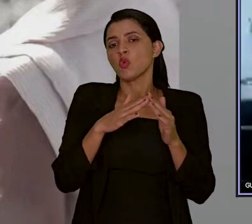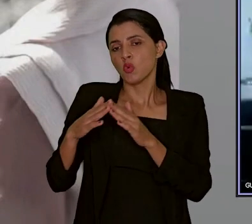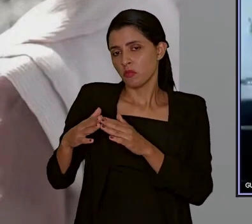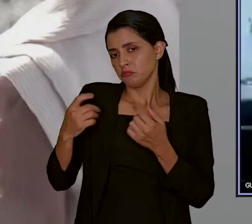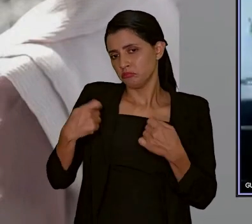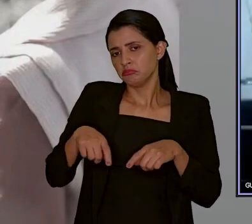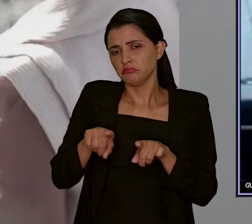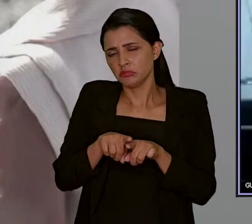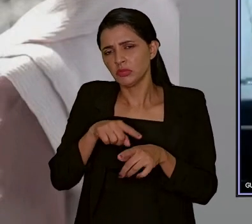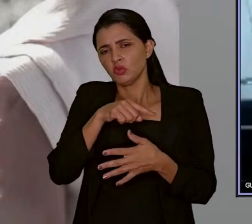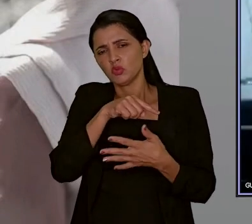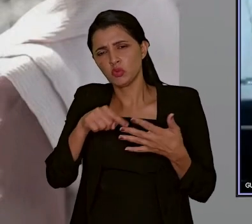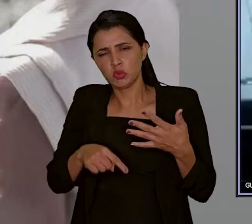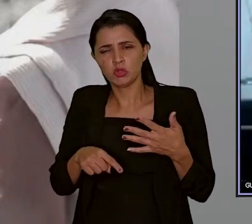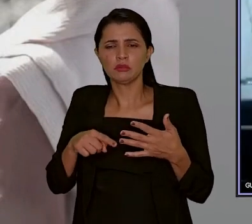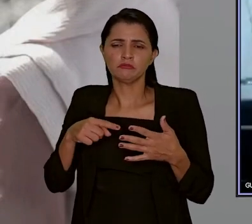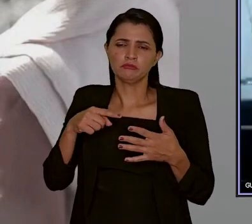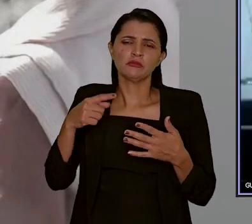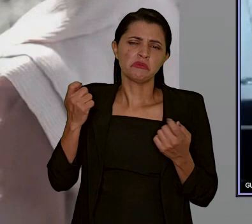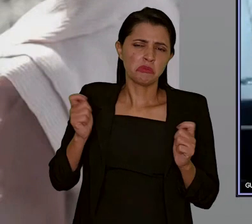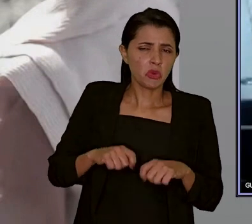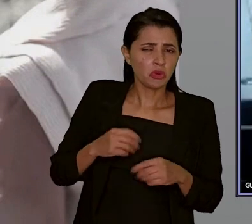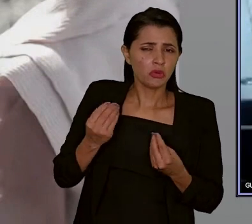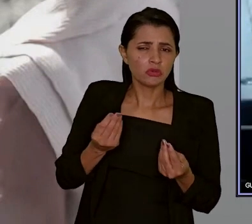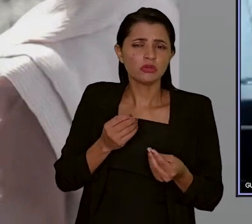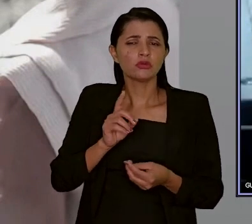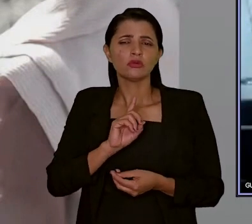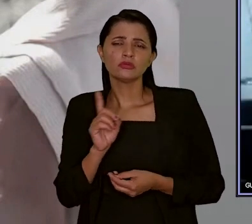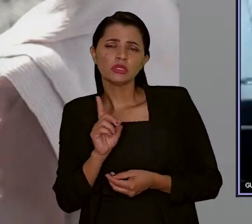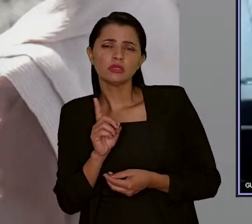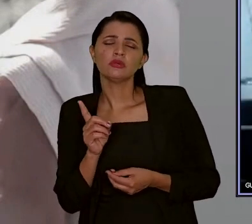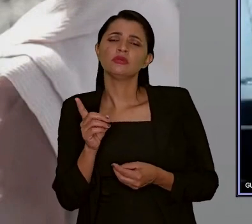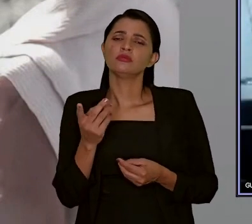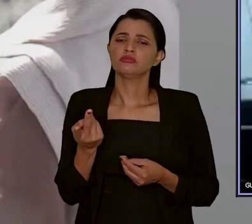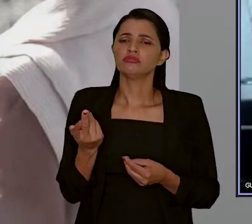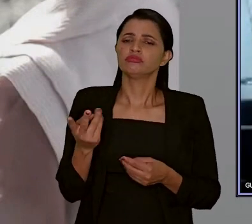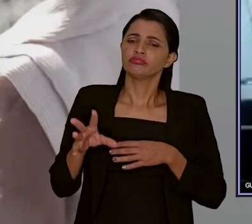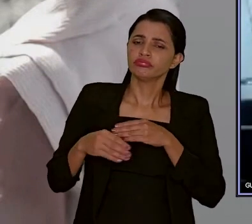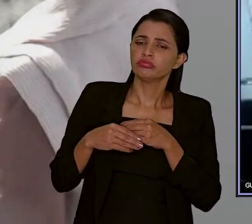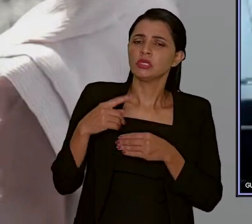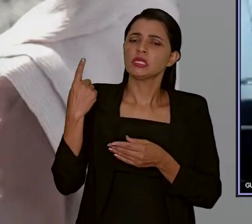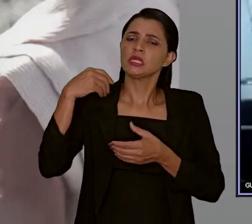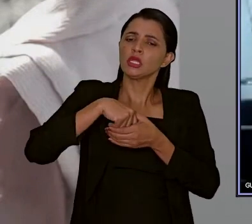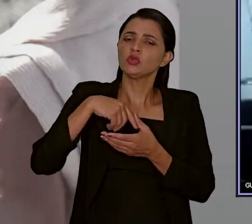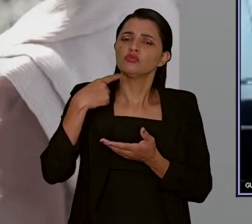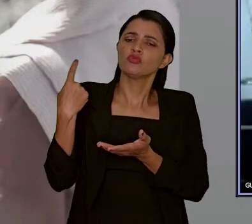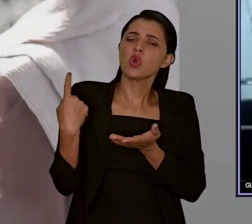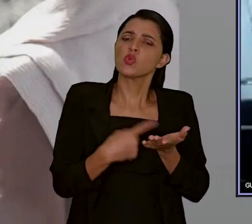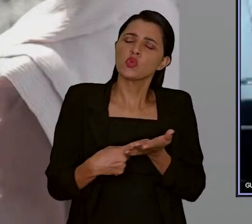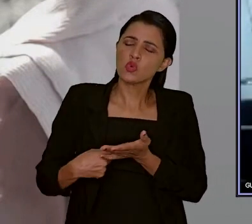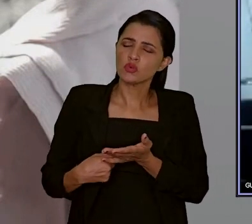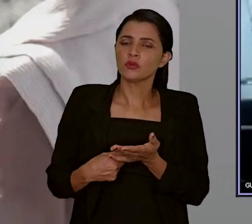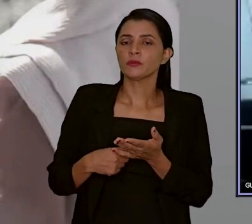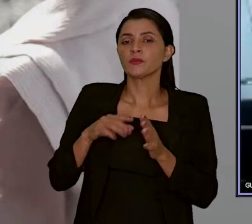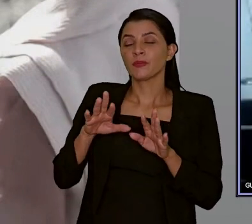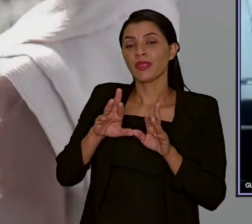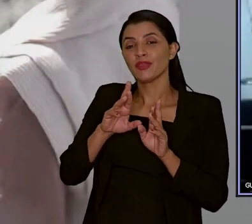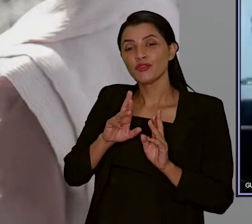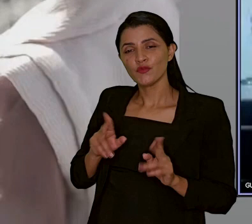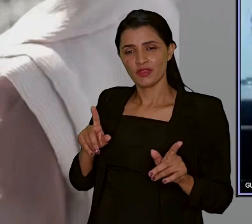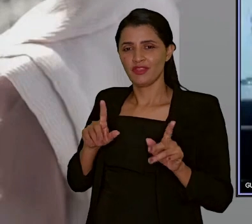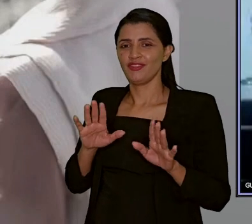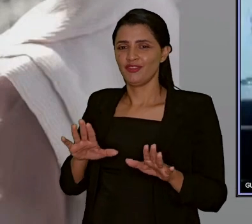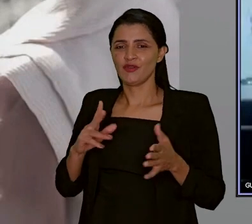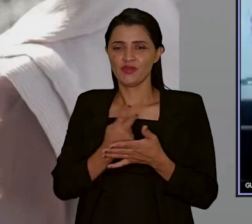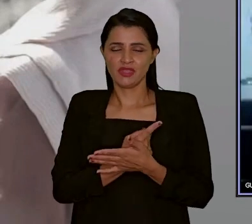Se essas questões poderiam ou não compor esse acordo. É diferente do que acontece, por exemplo,